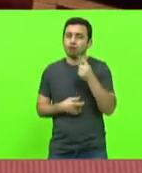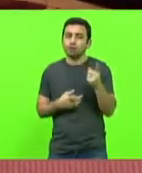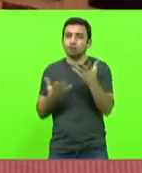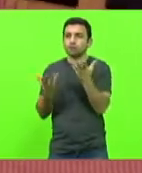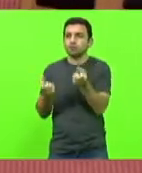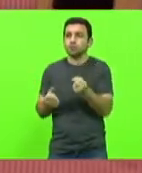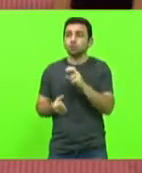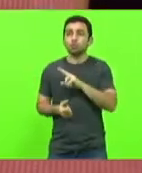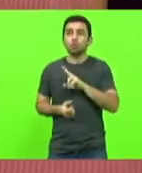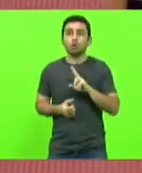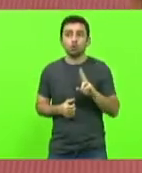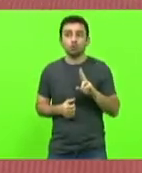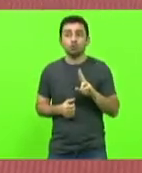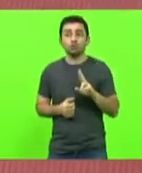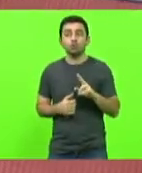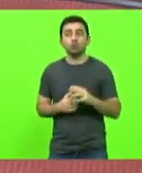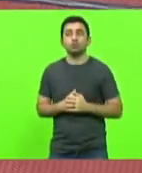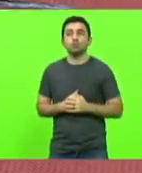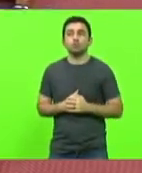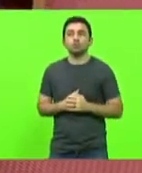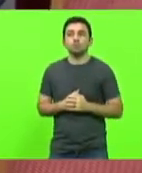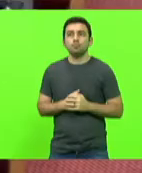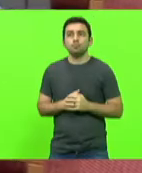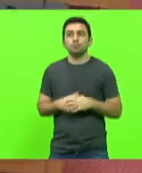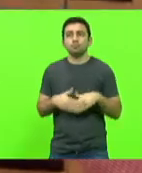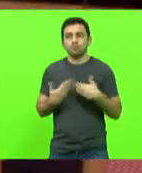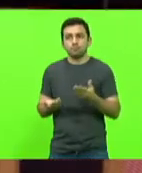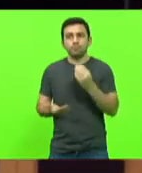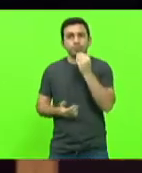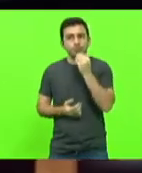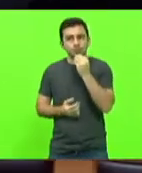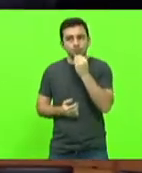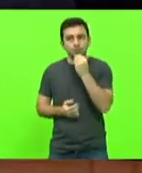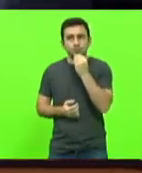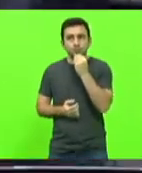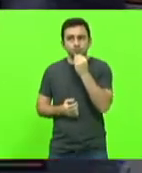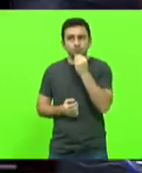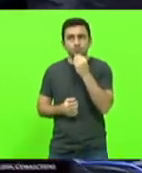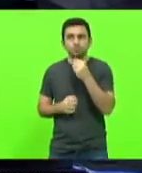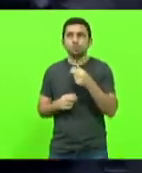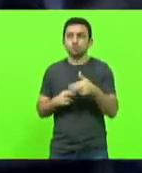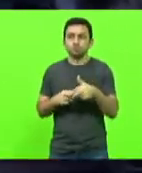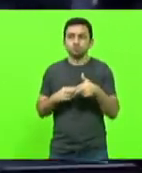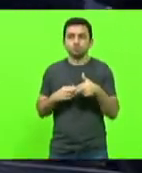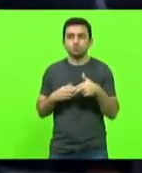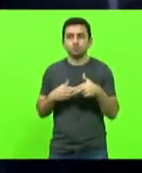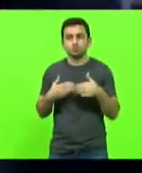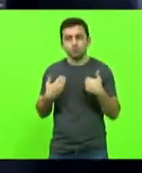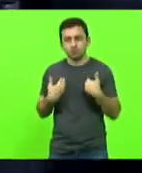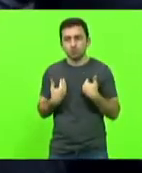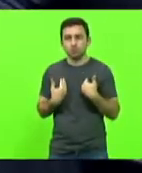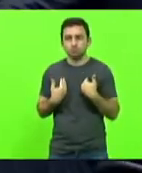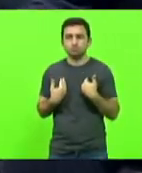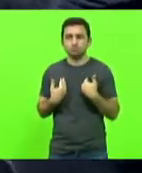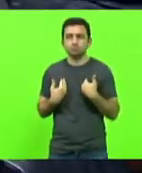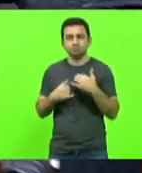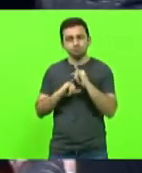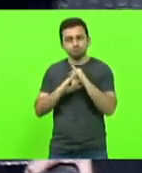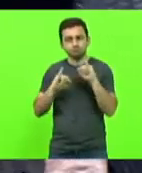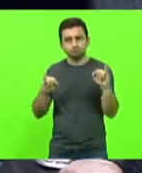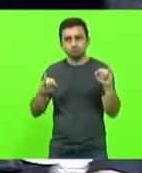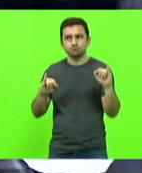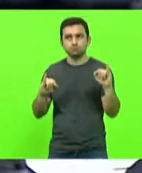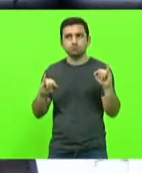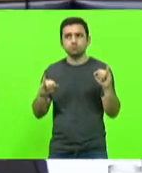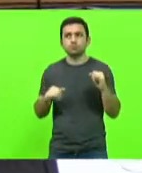para passar por essa sabatina. Tá? Obviamente, por motivos mais óbvios possível. Então, faço esse manifesto